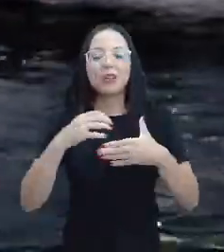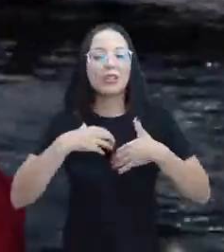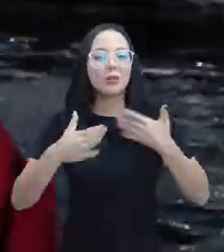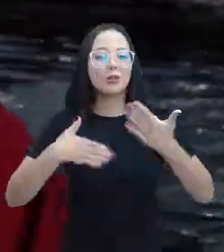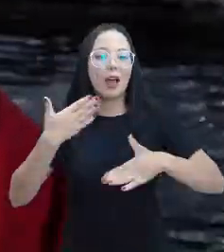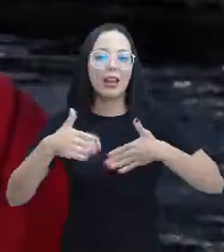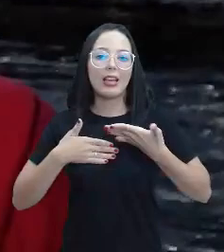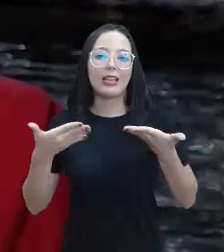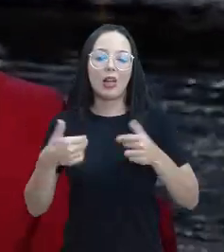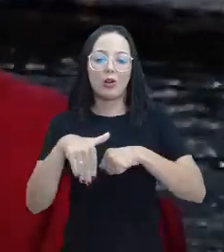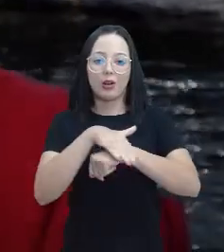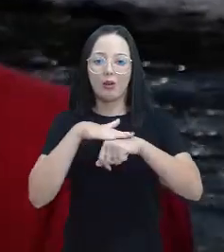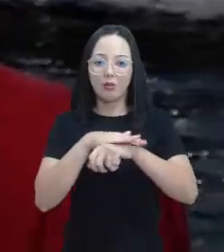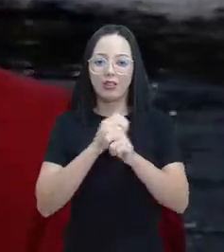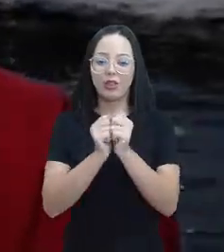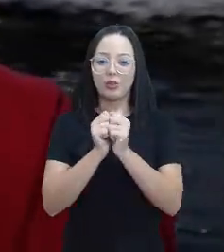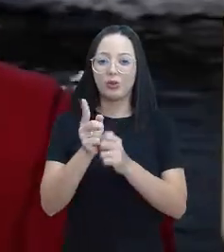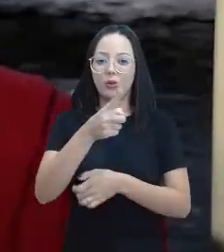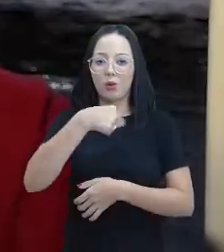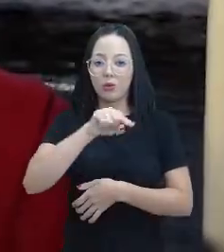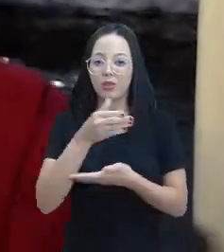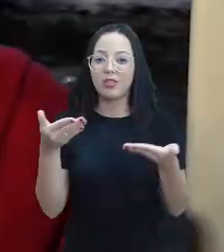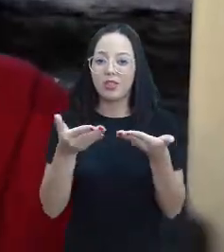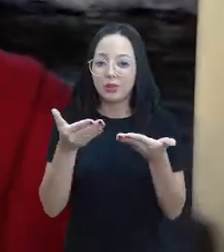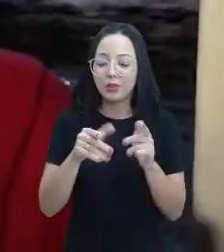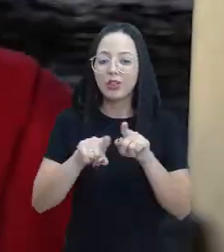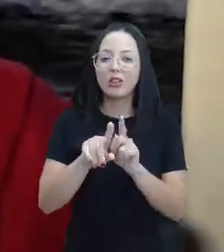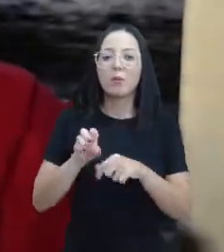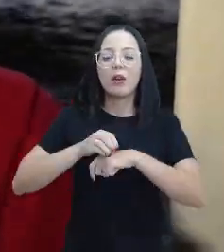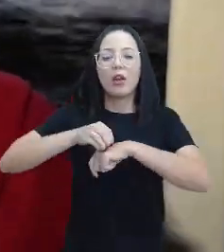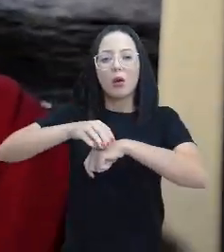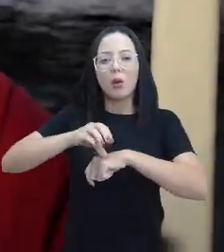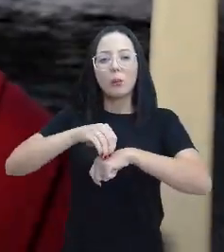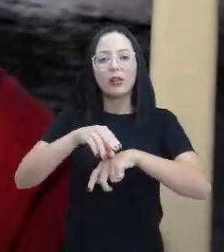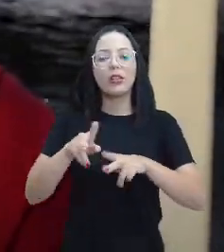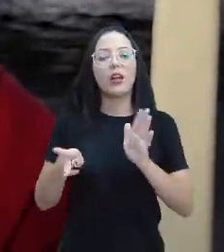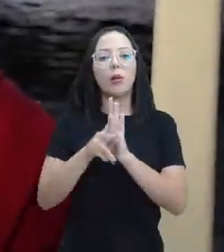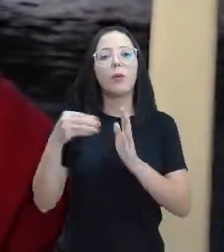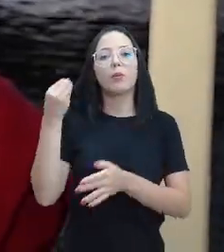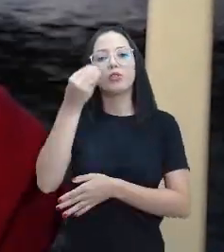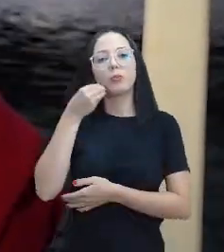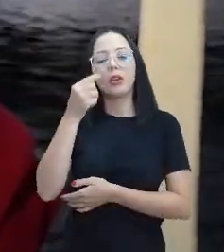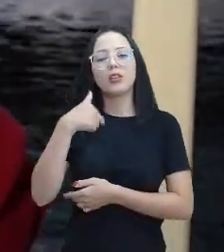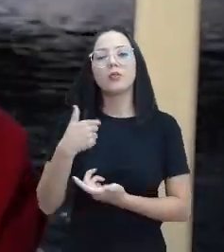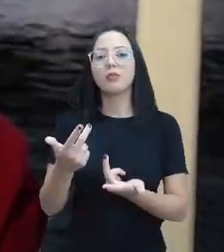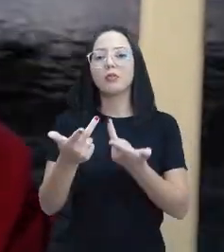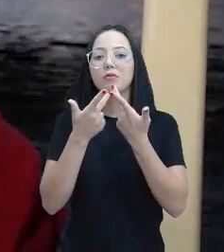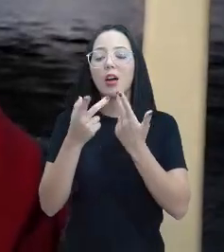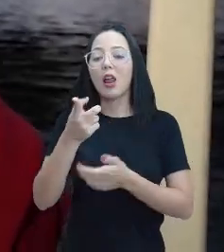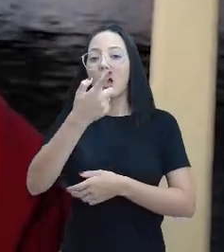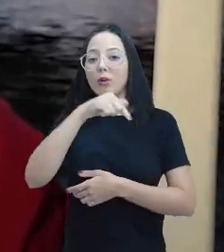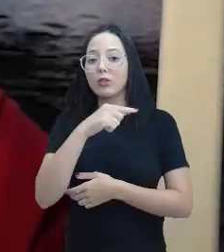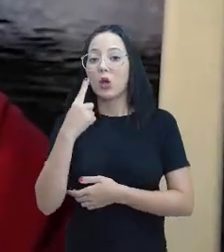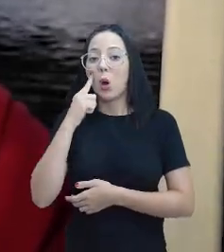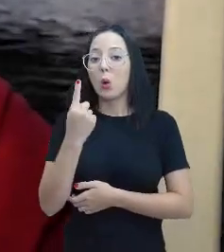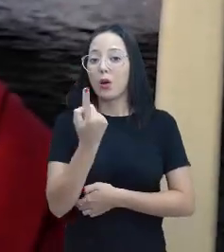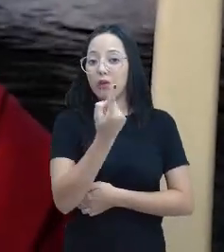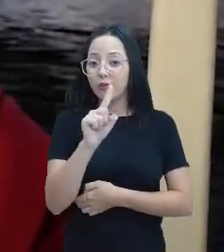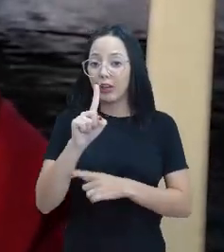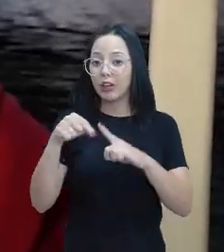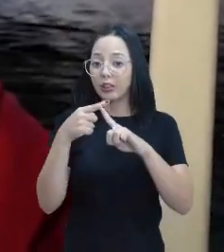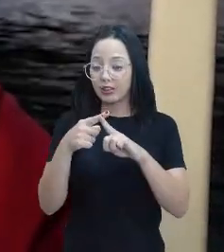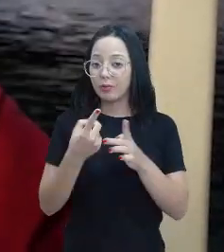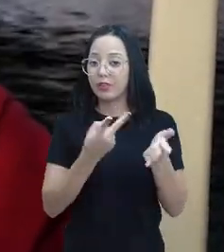alegria poder conversar com vocês hoje e compartilhar um pouco dessa experiência. Eu vou até dizer uma coisa, tá? Uma vez por semana eu venho trabalhar